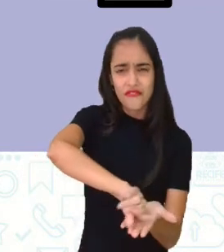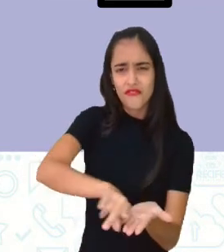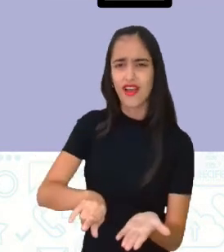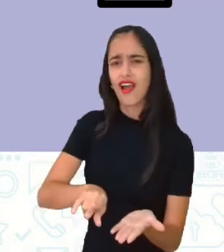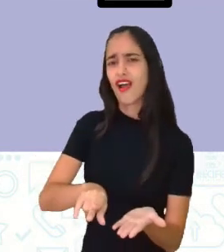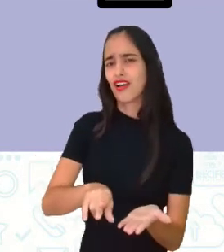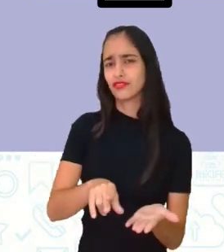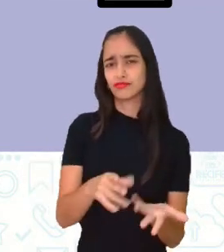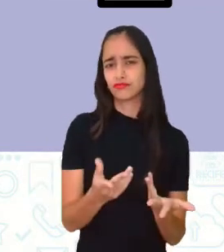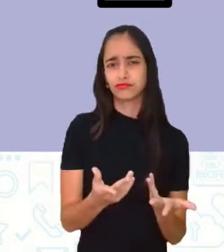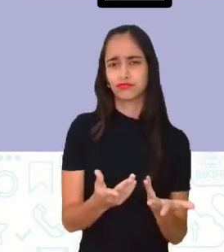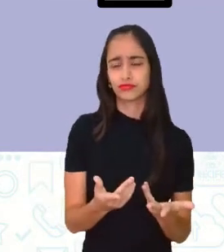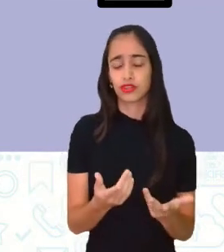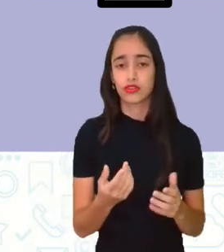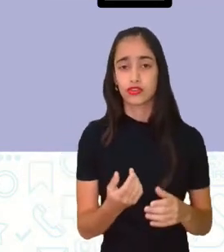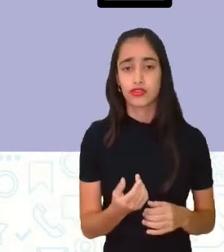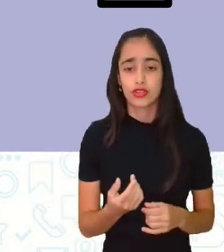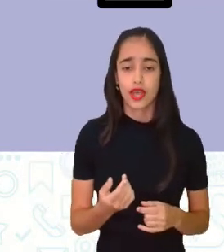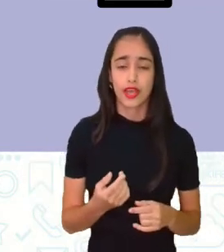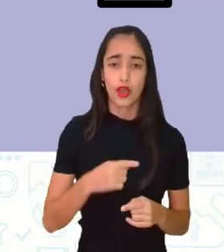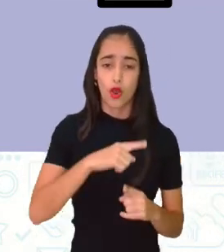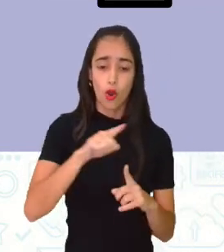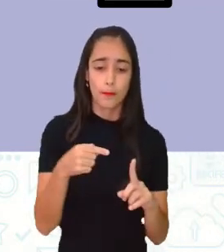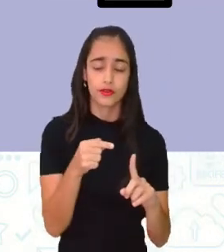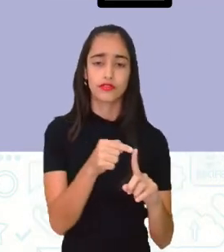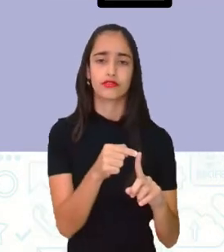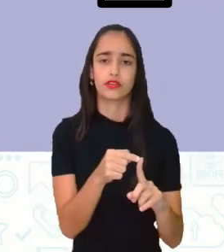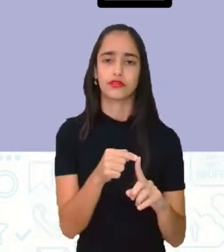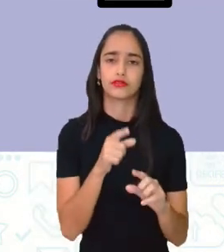por acaso. Ele tem a sua função